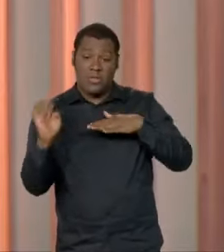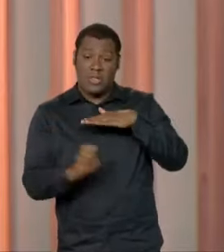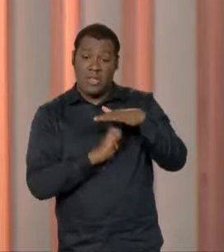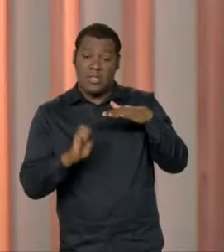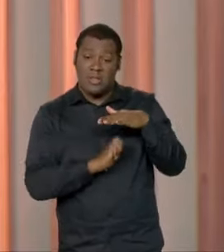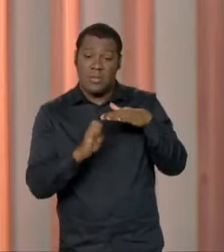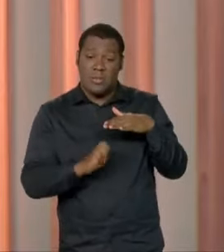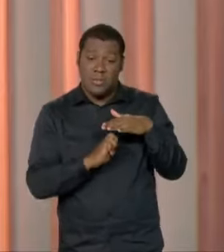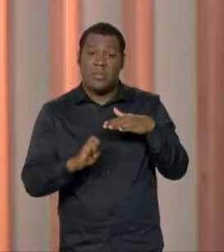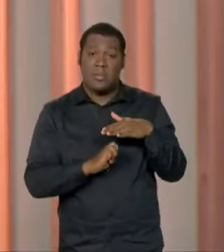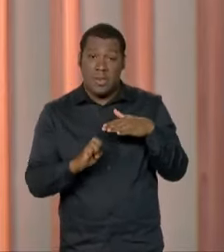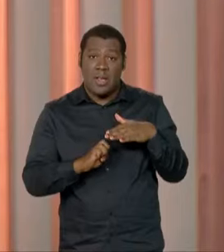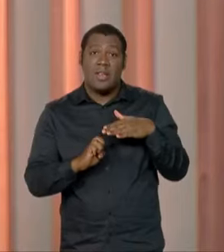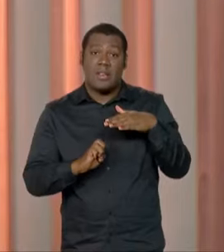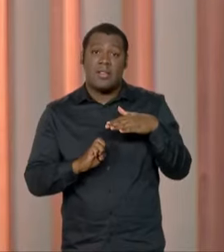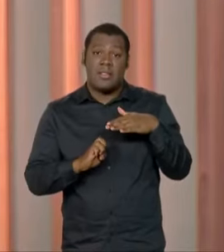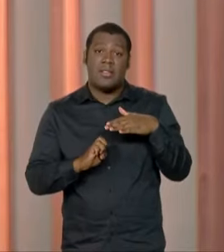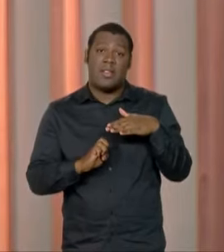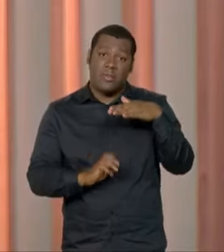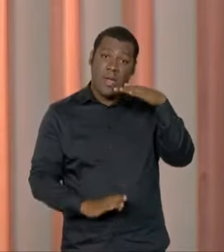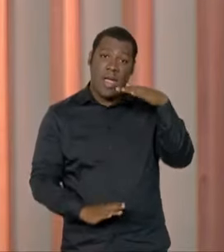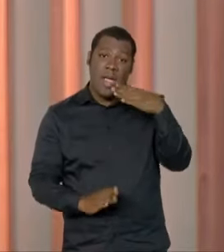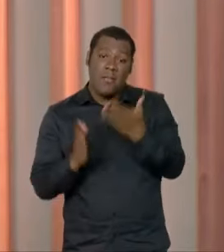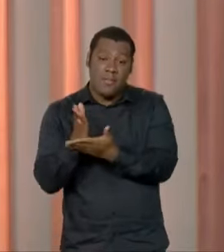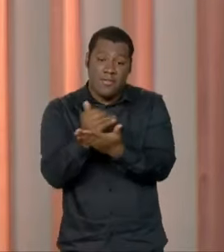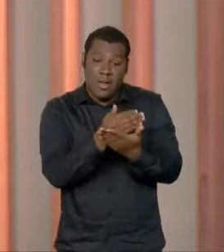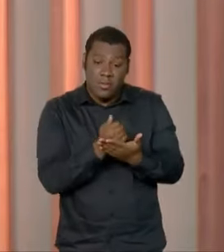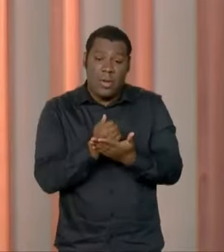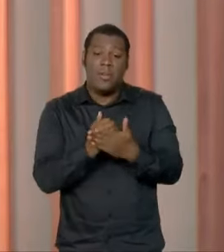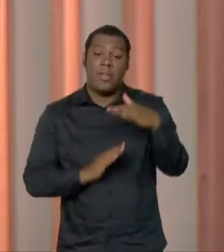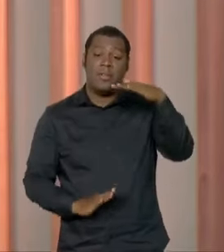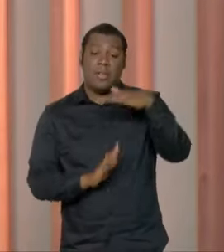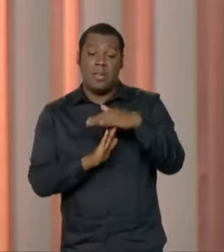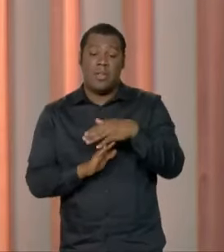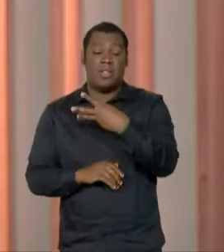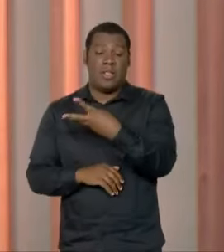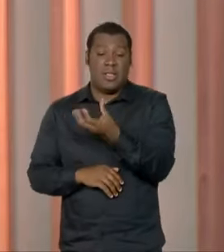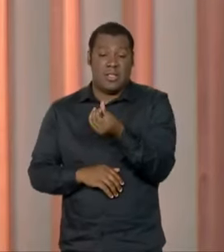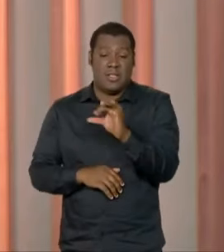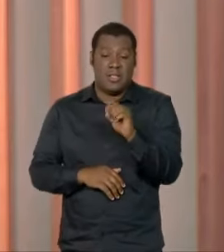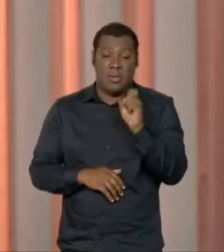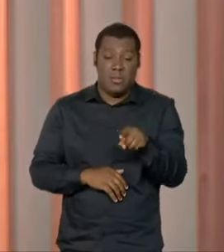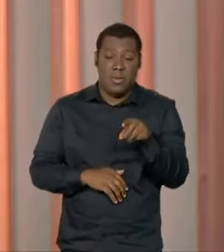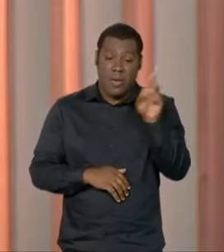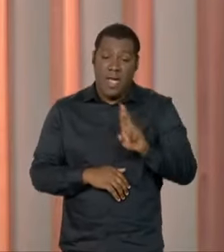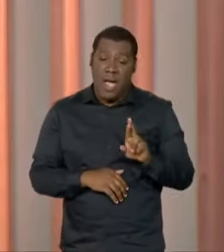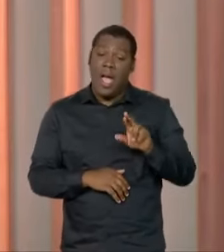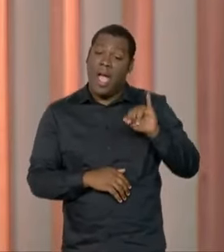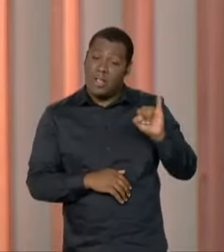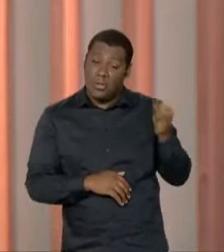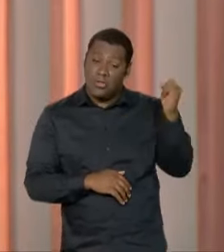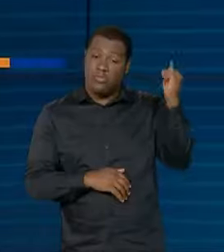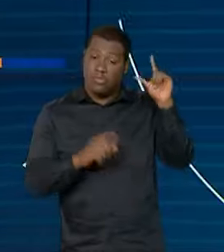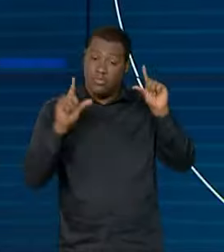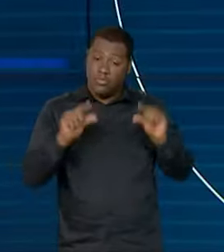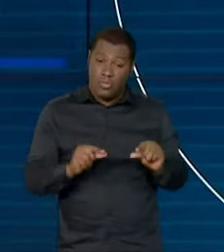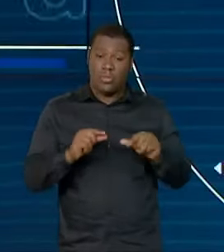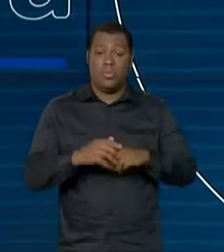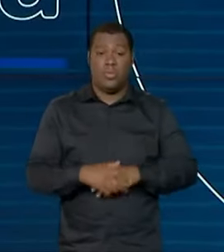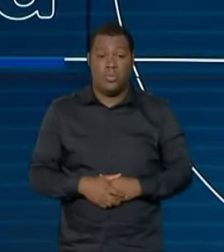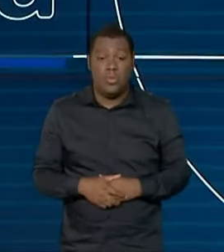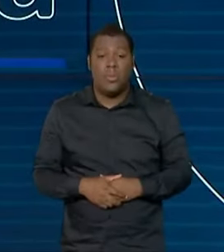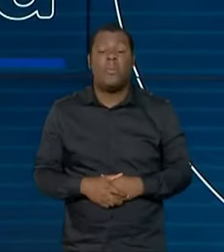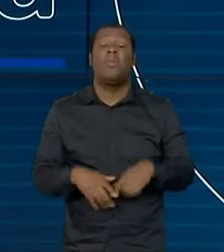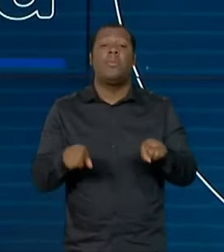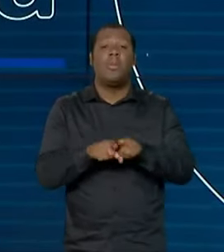a R$360 mil. Para este público, o programa oferece taxas de juros competitivas.